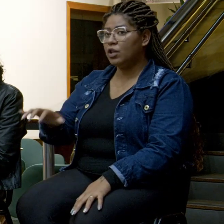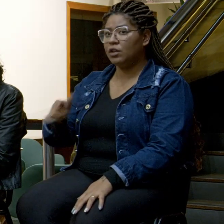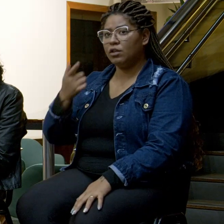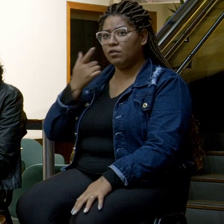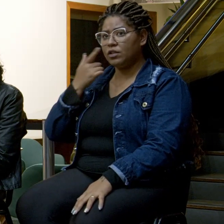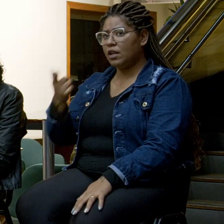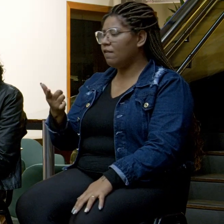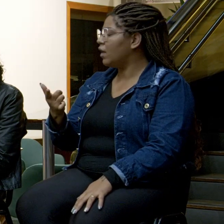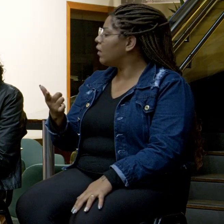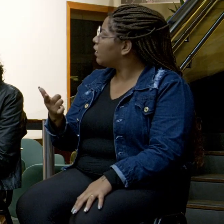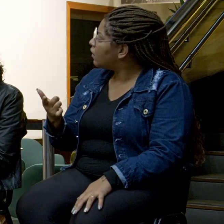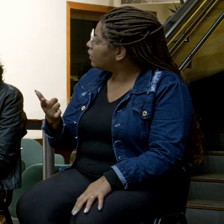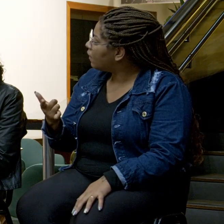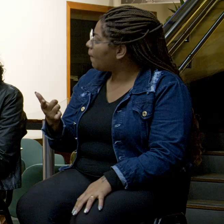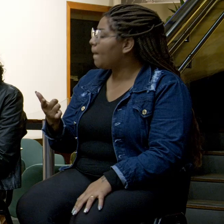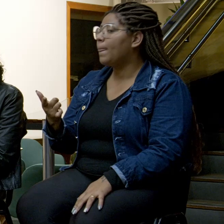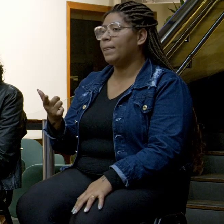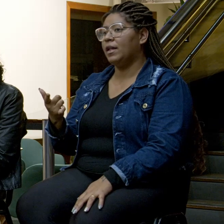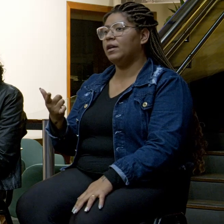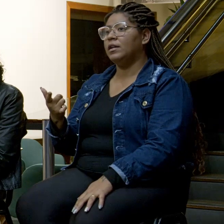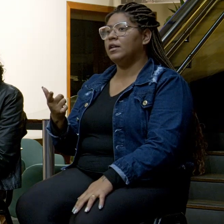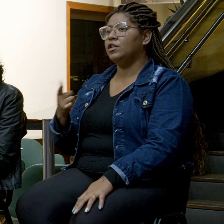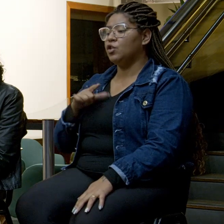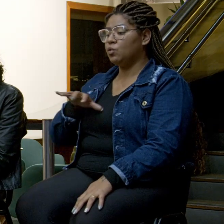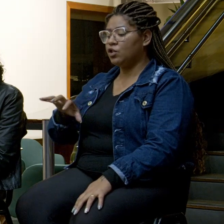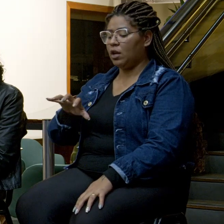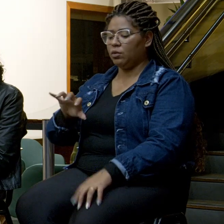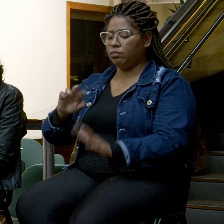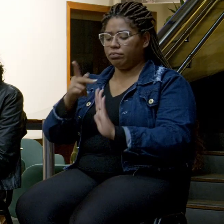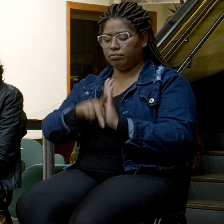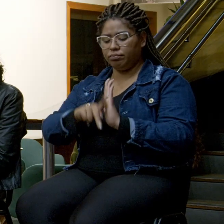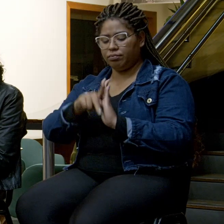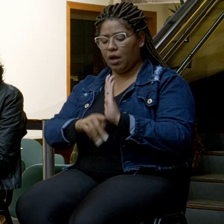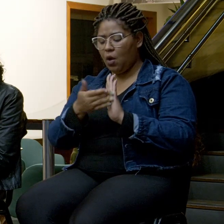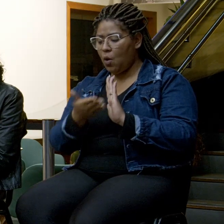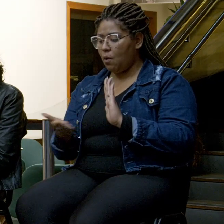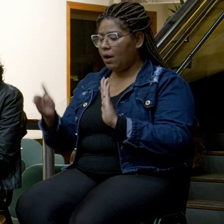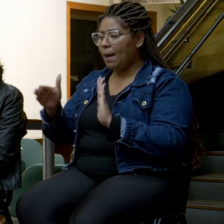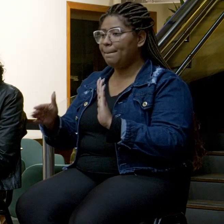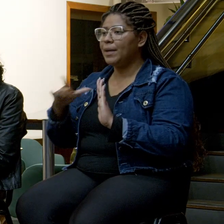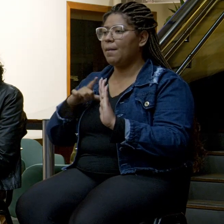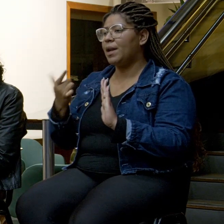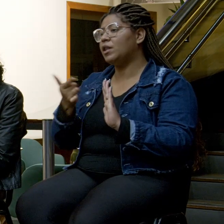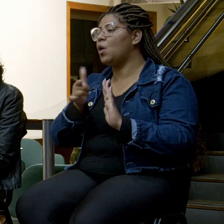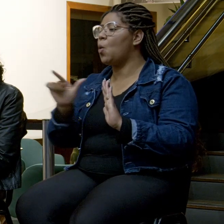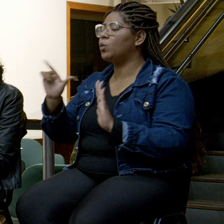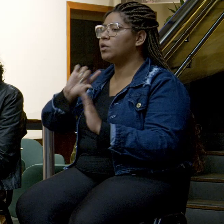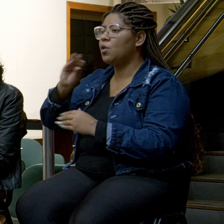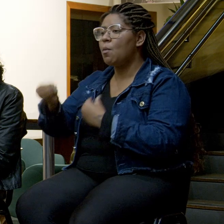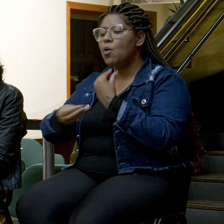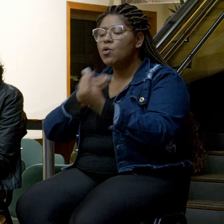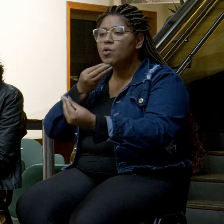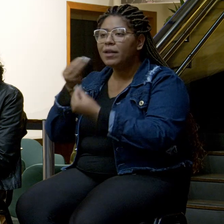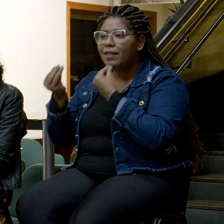está esperando. E acho que para ela a dimensão do projeto é um caminho para abrir outras portas que o projeto